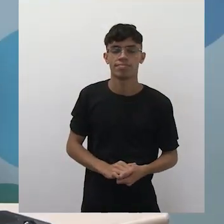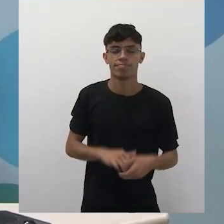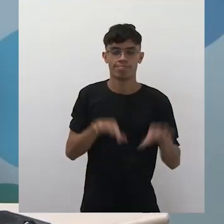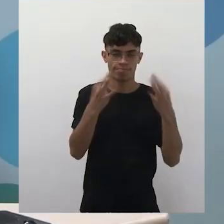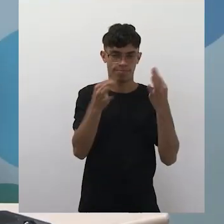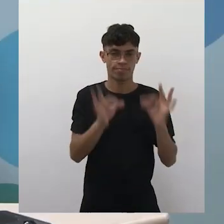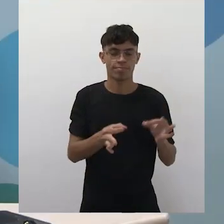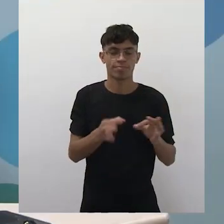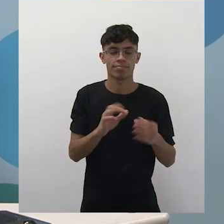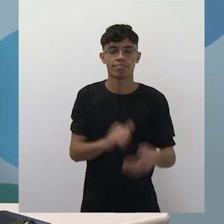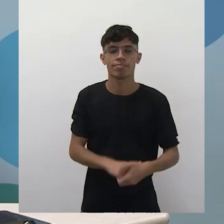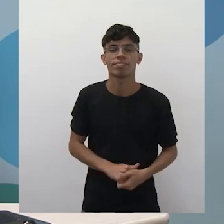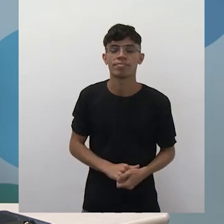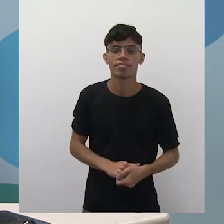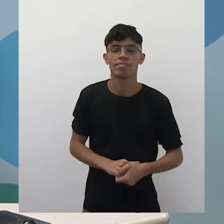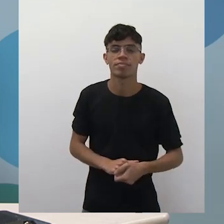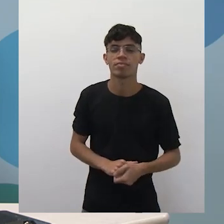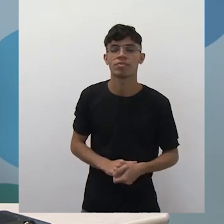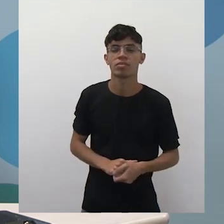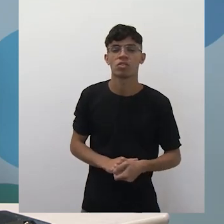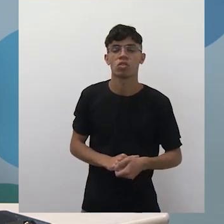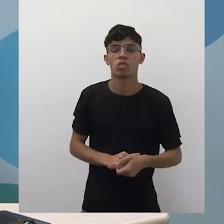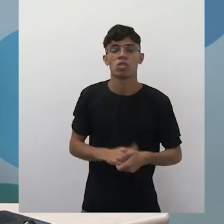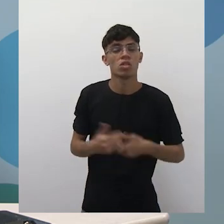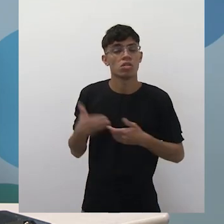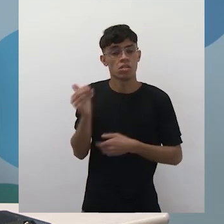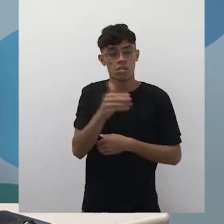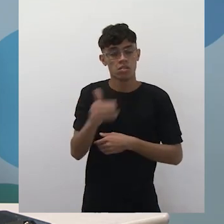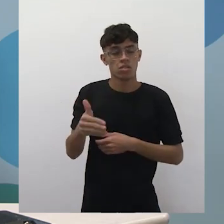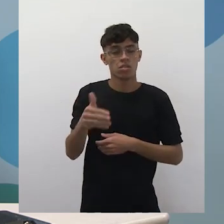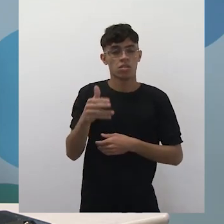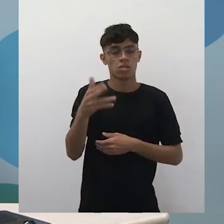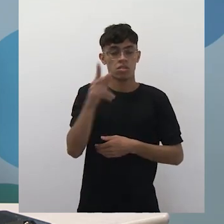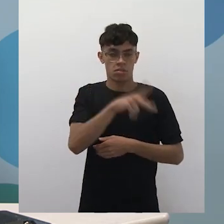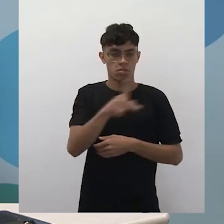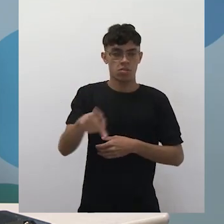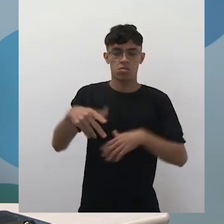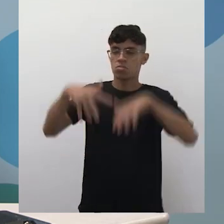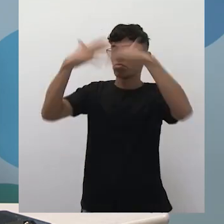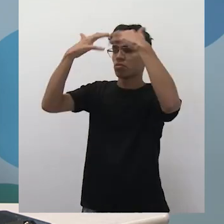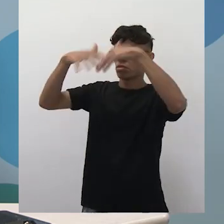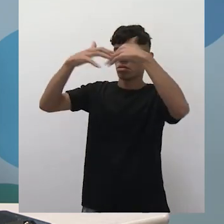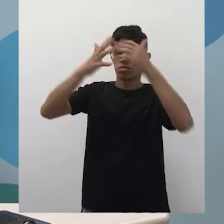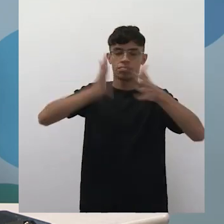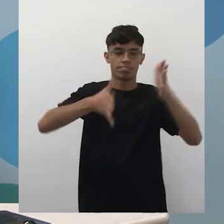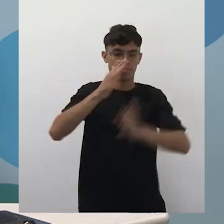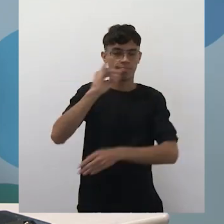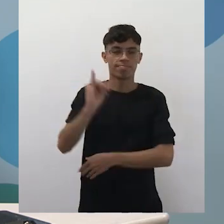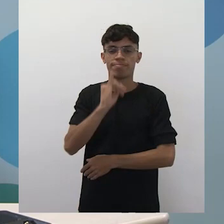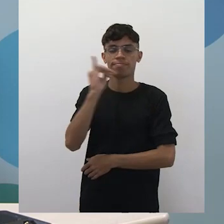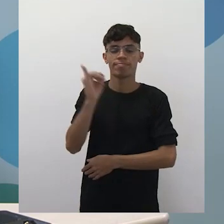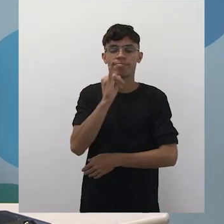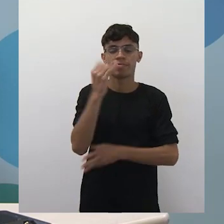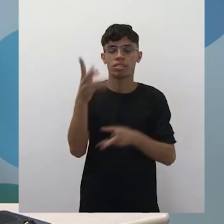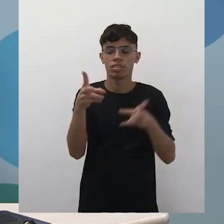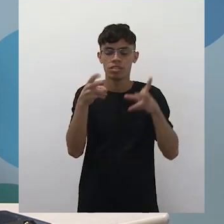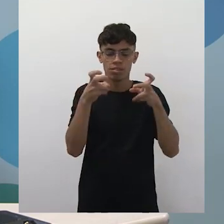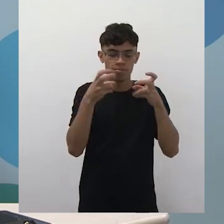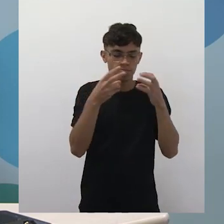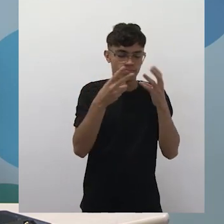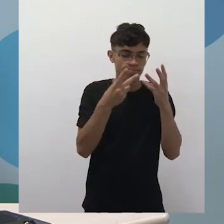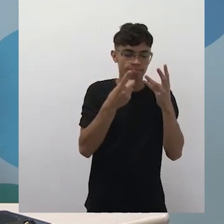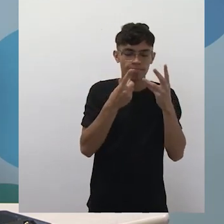Perfeita. As contribuições das professoras é um momento de reflexão da importância de um olhar